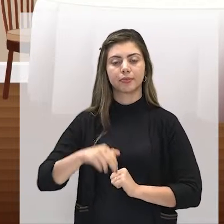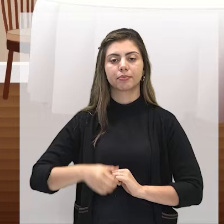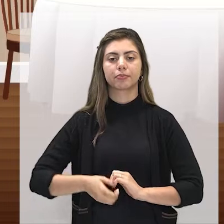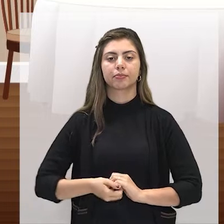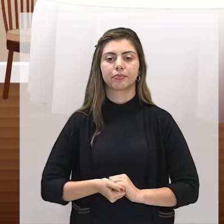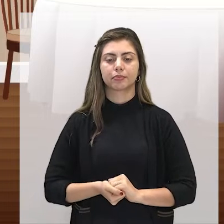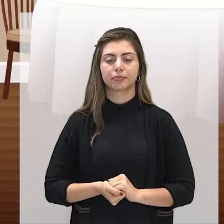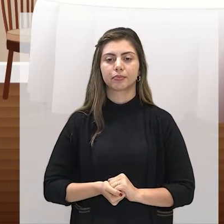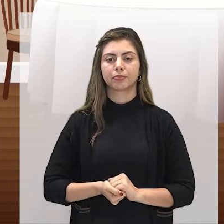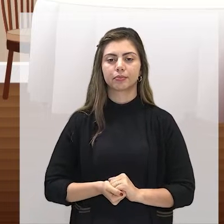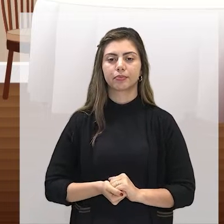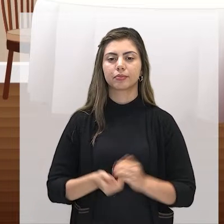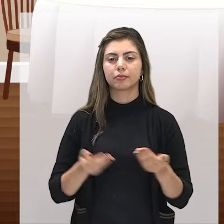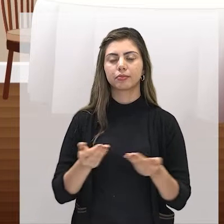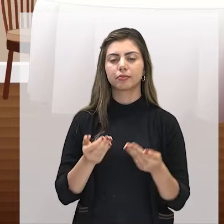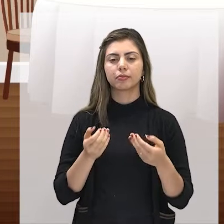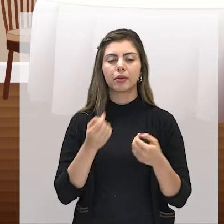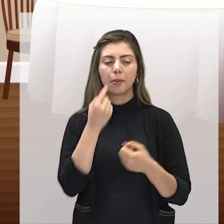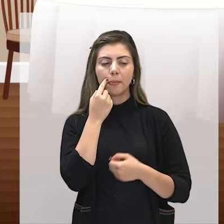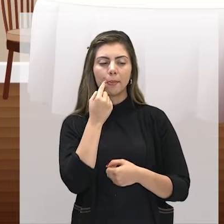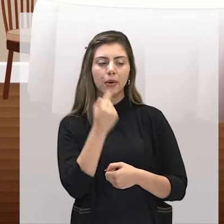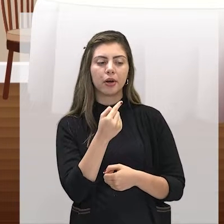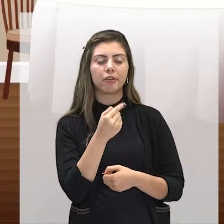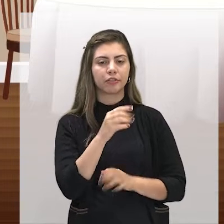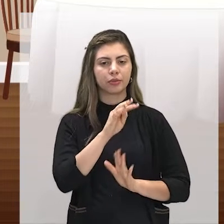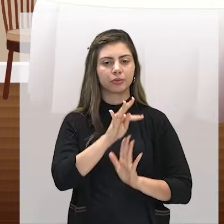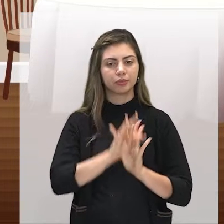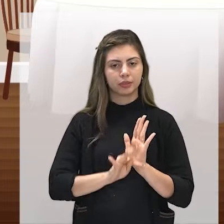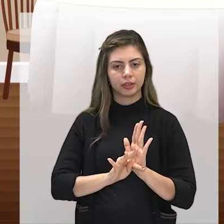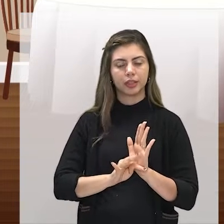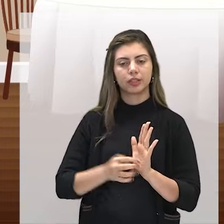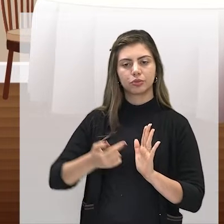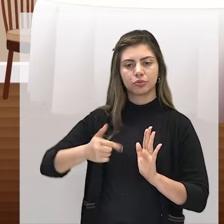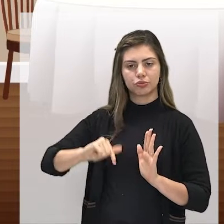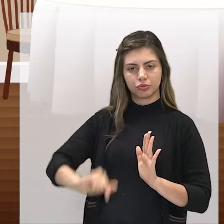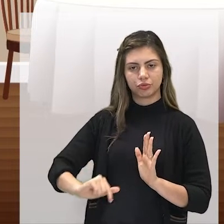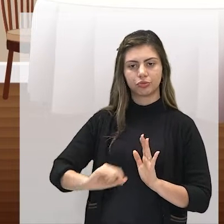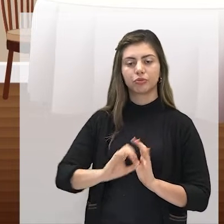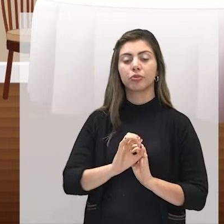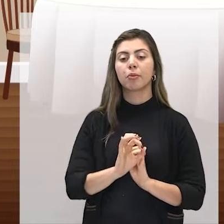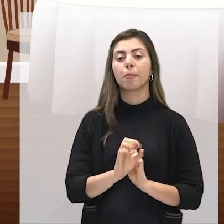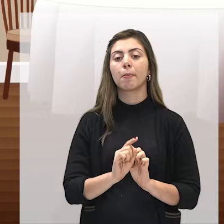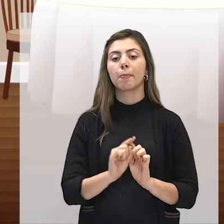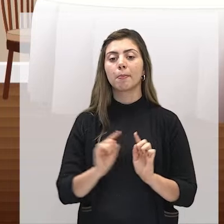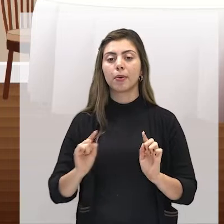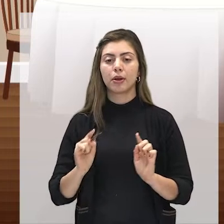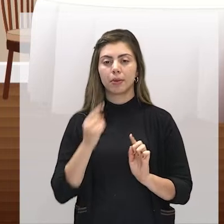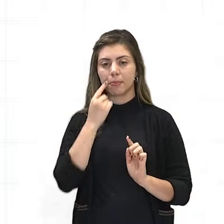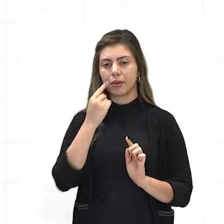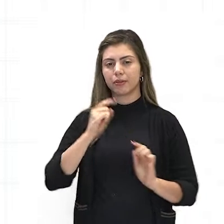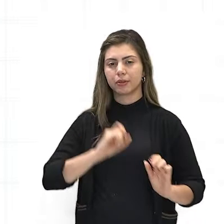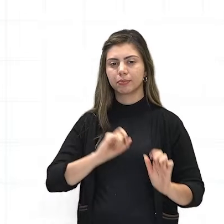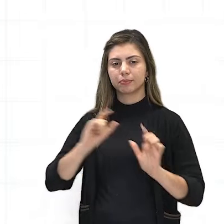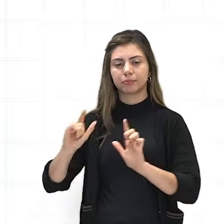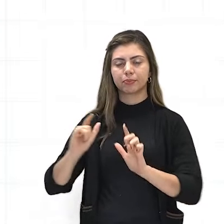gente vai explorar um pouquinho mais esse mesmo texto que nós acabamos de fazer aqui, só que aí nas nossas cartelas. Olha